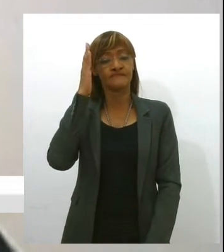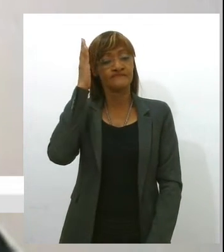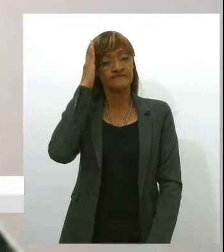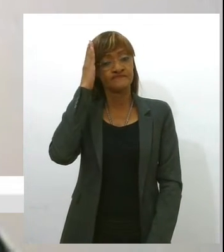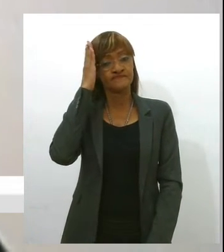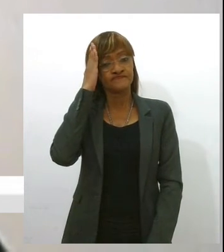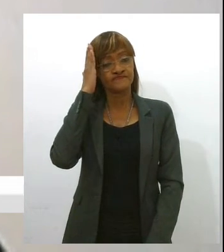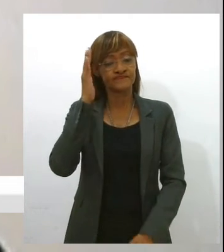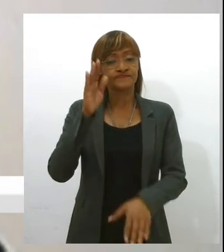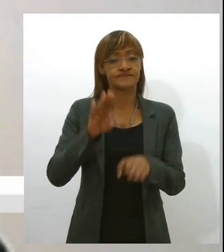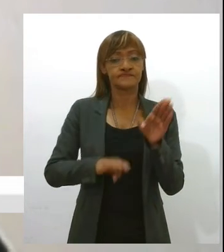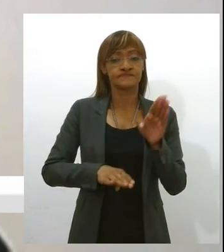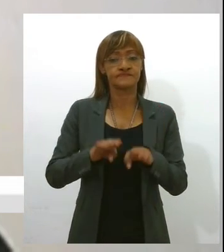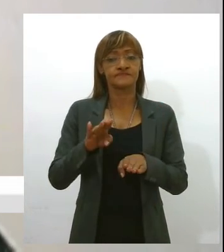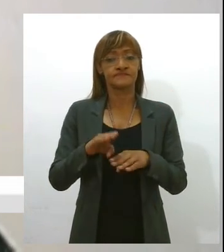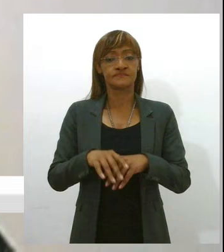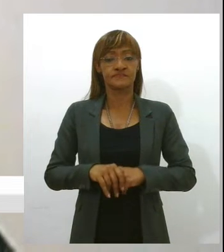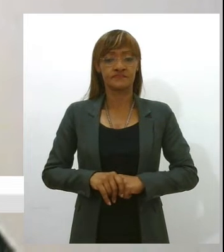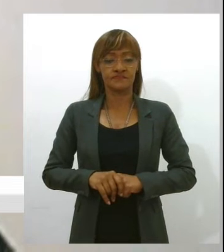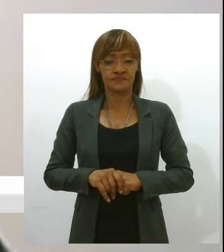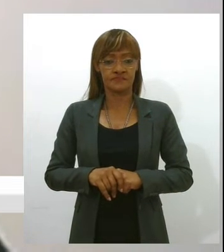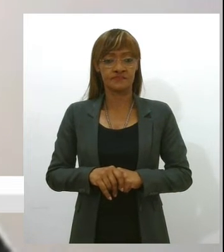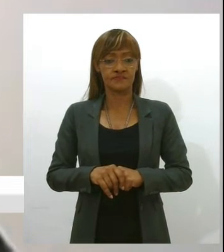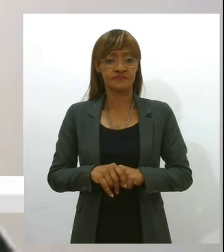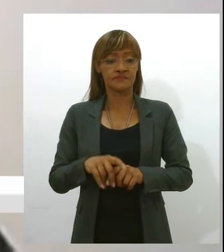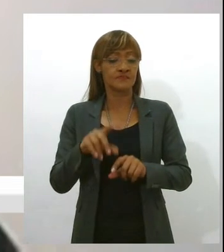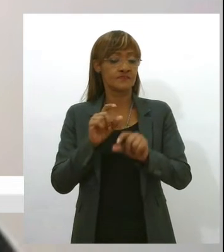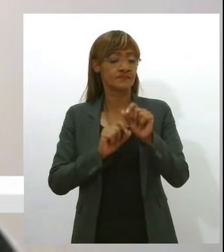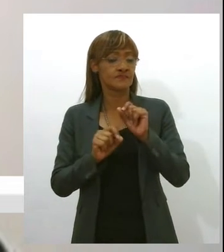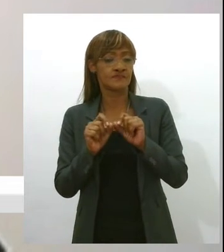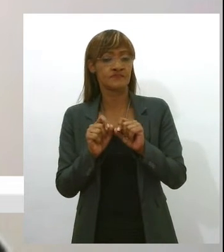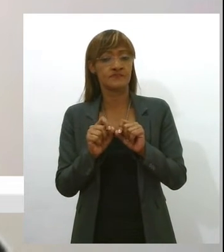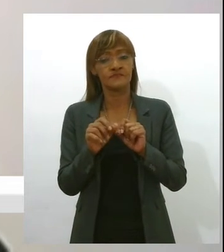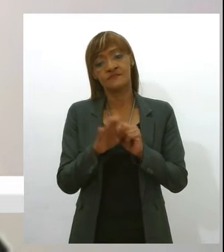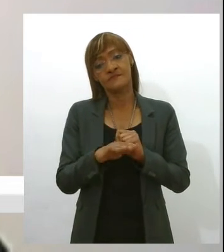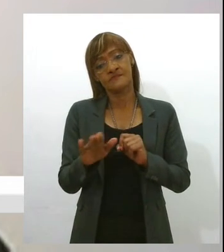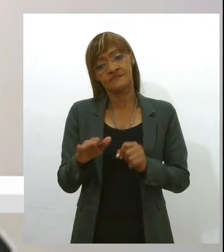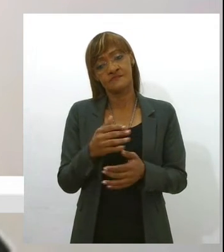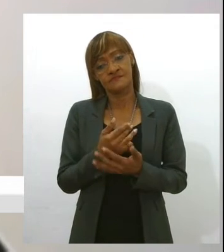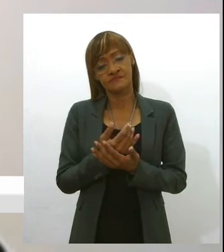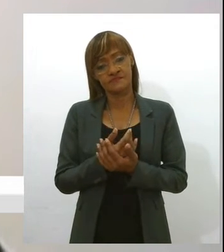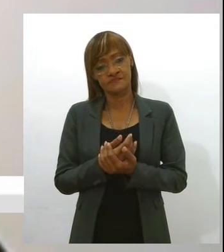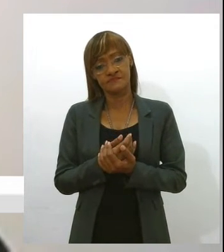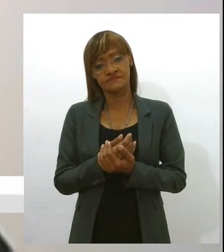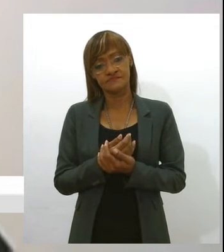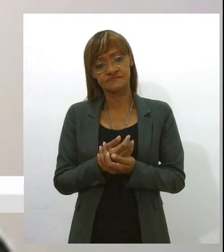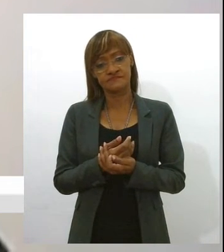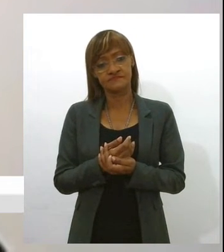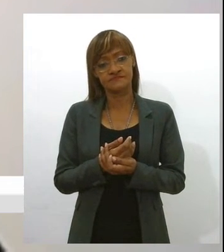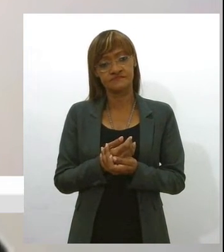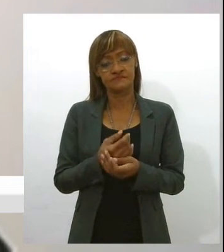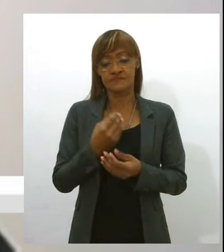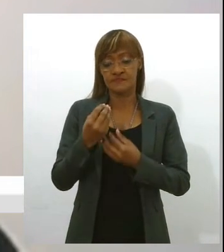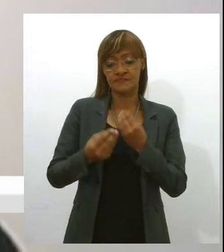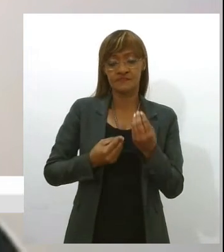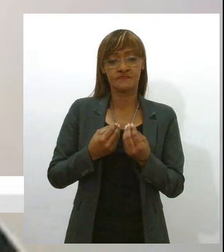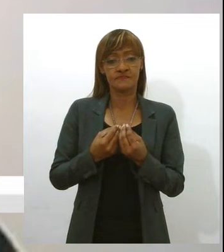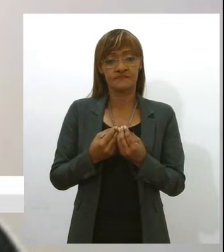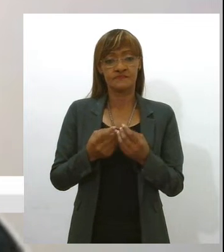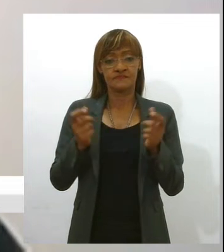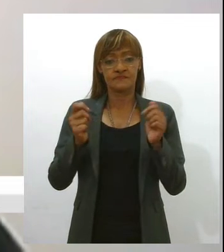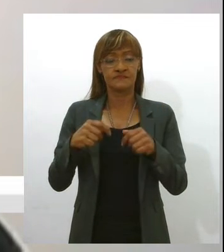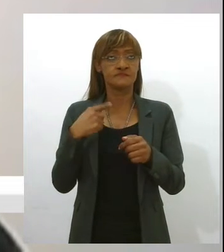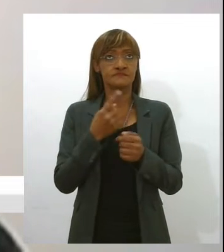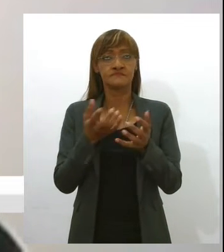nível cognitivo da criança no momento também, que às vezes ela não pode interagir tão racionalmente quanto a gente quer, assim.